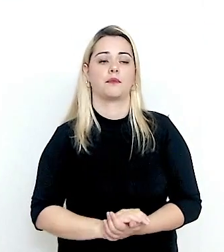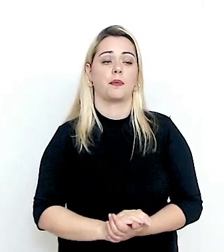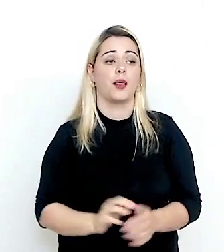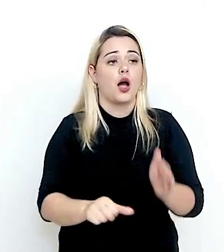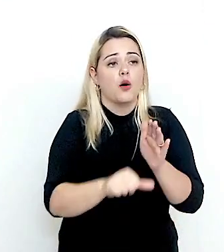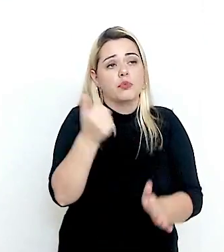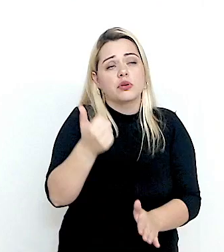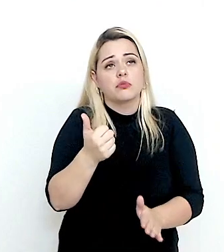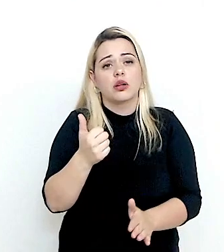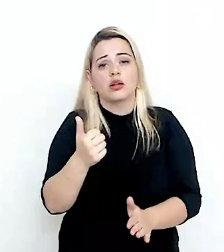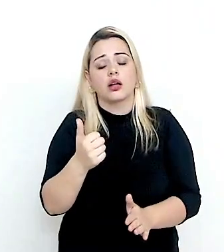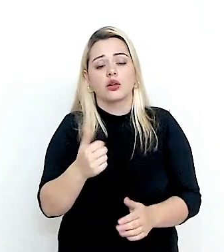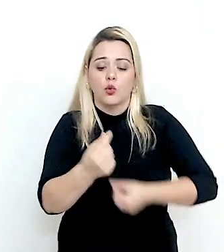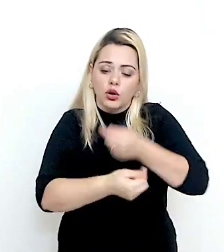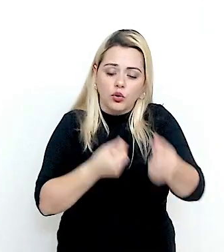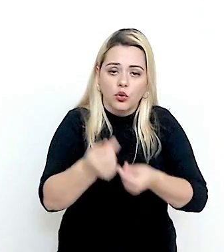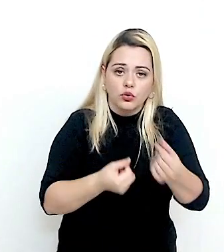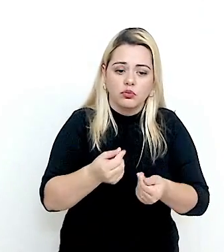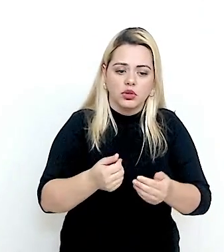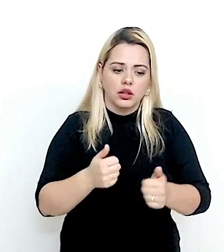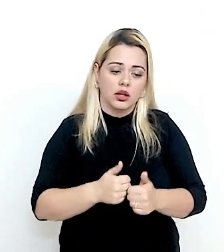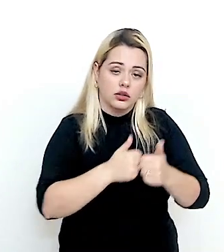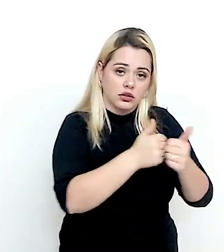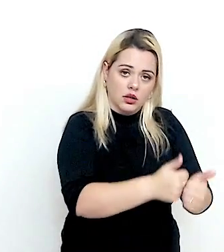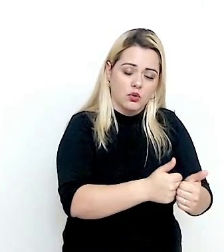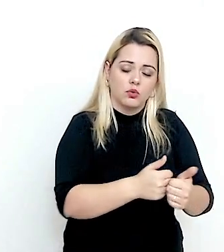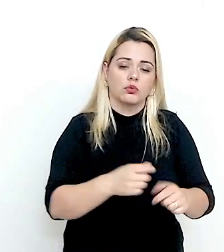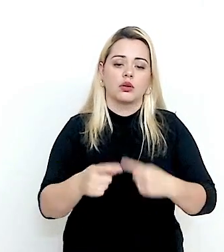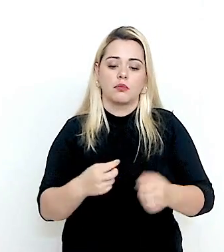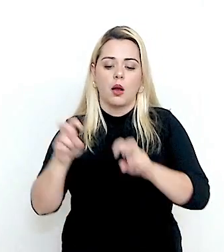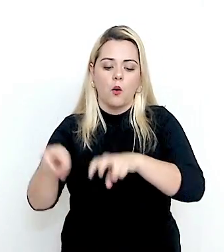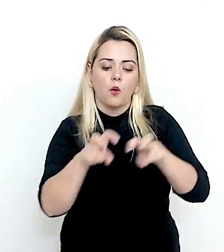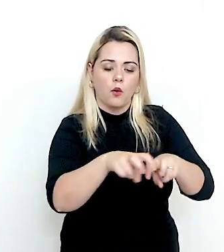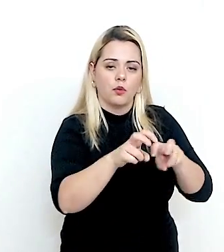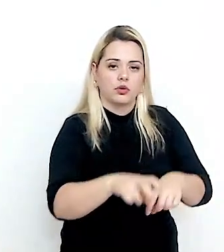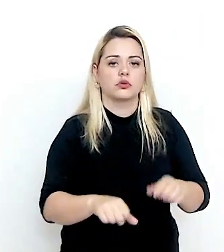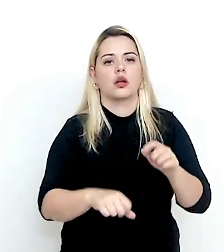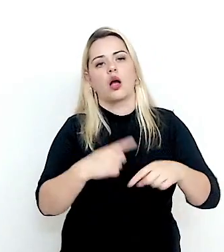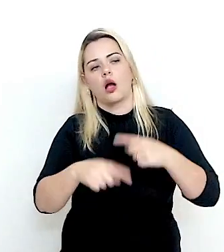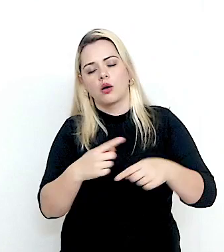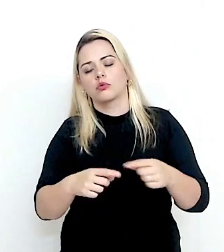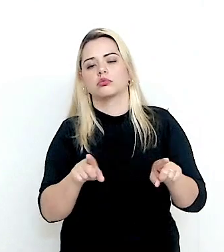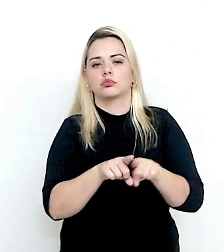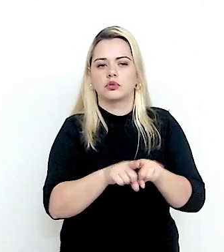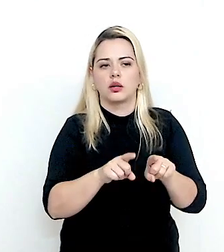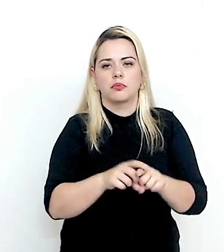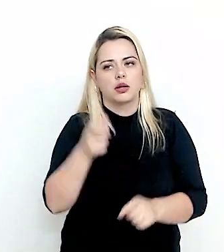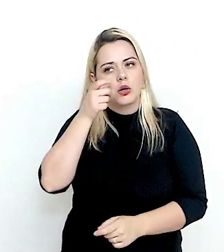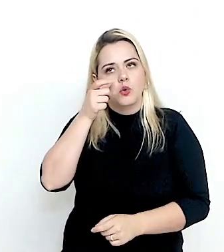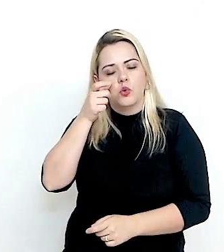principal setor da economia, seguido da agropecuária. Um outro setor que tem despertado muito